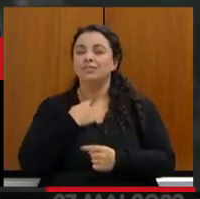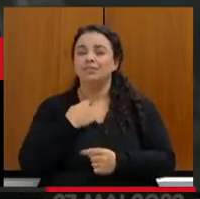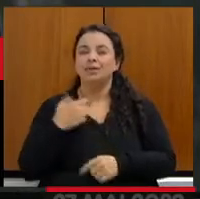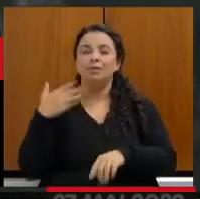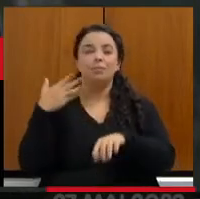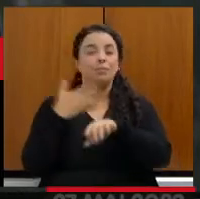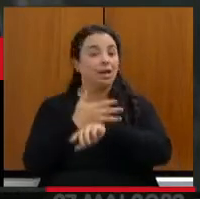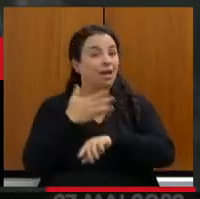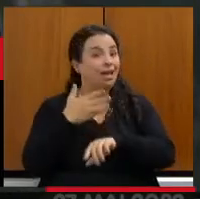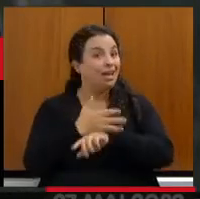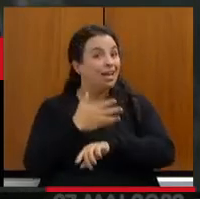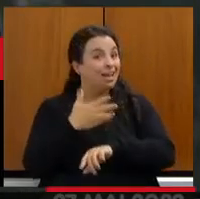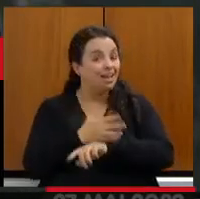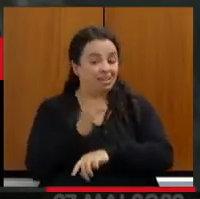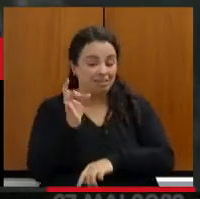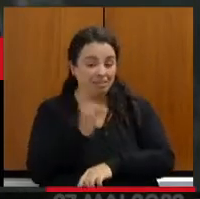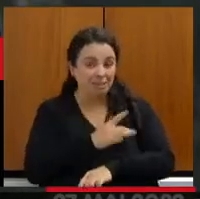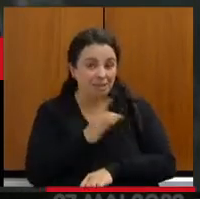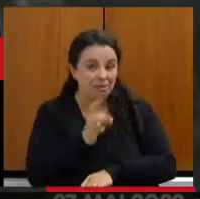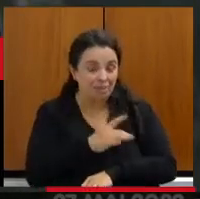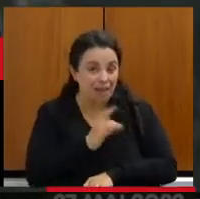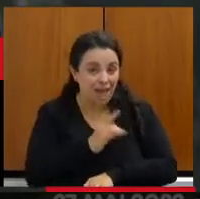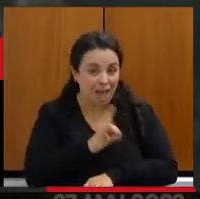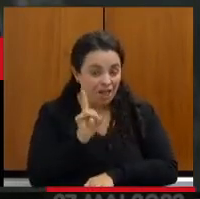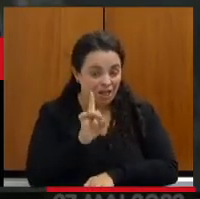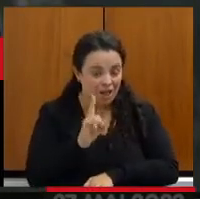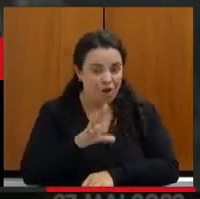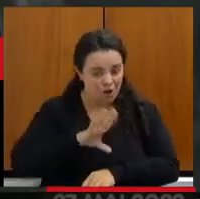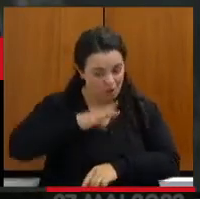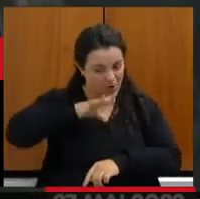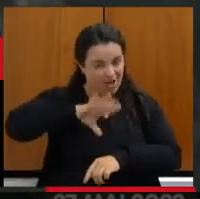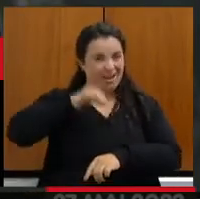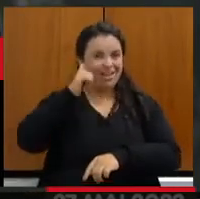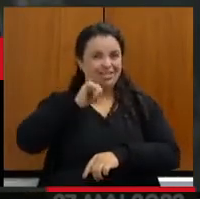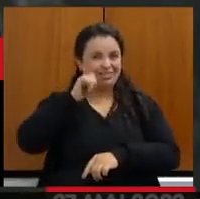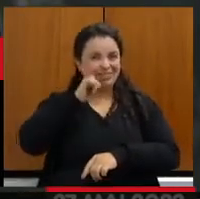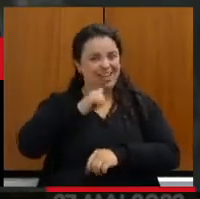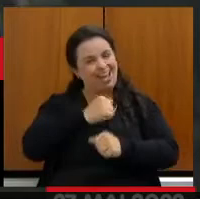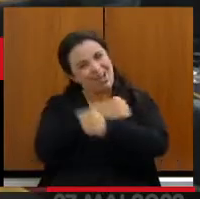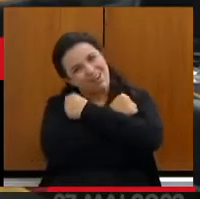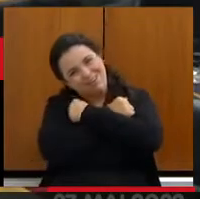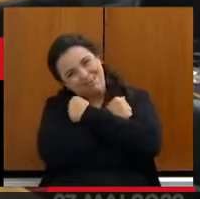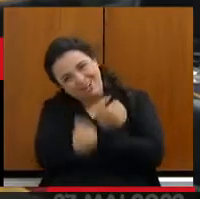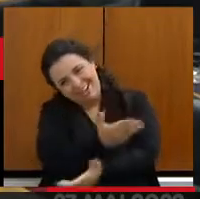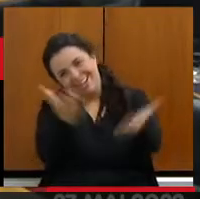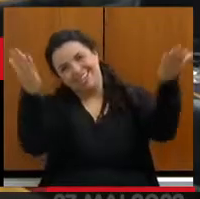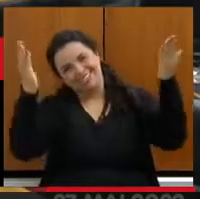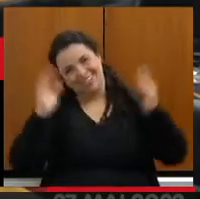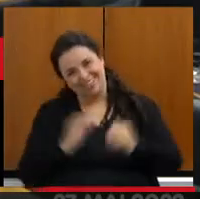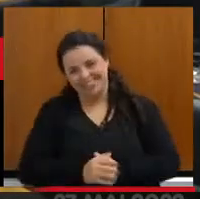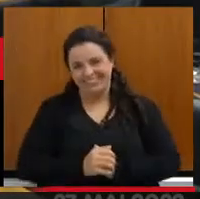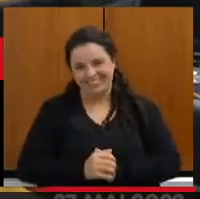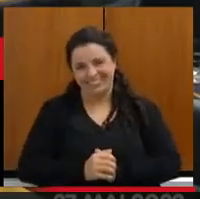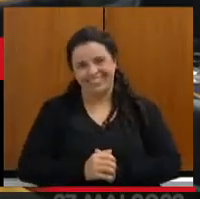participando sem medo de sermos Esse é um abraço a todos